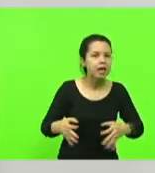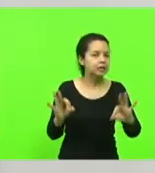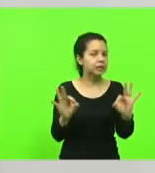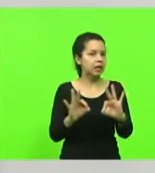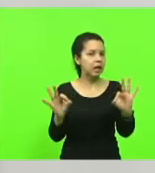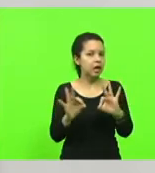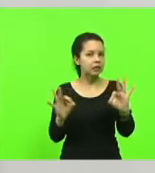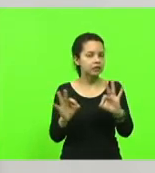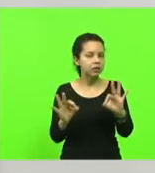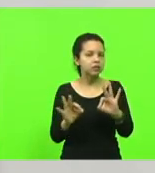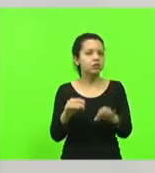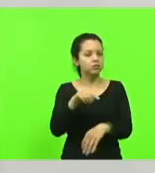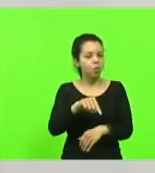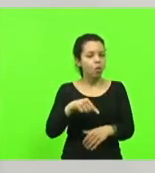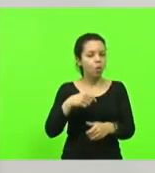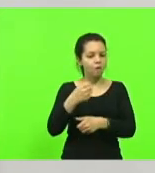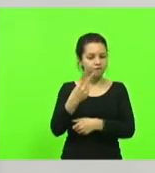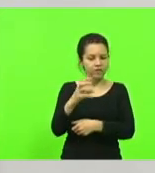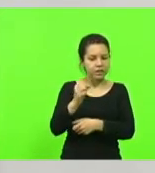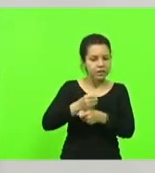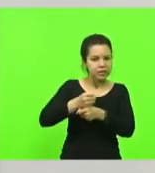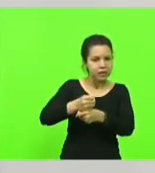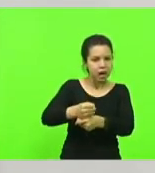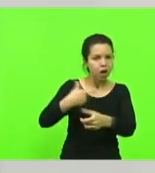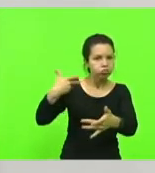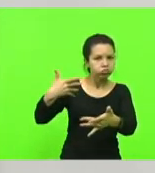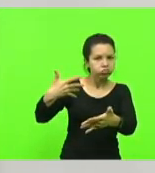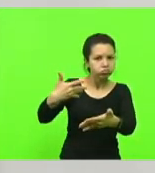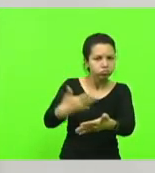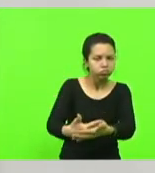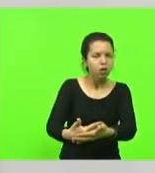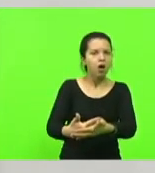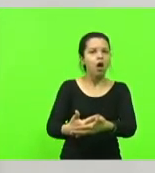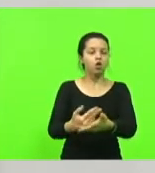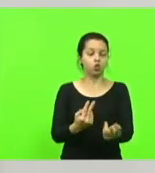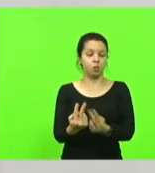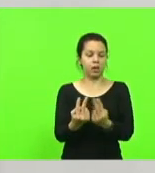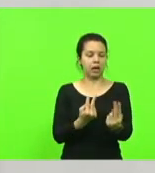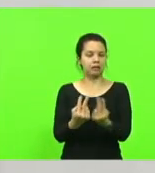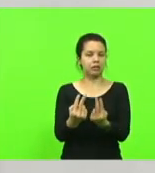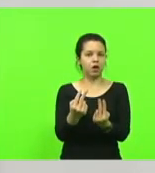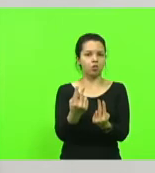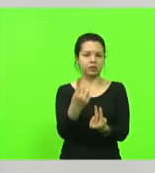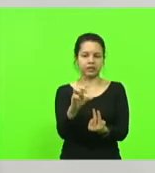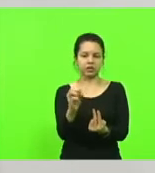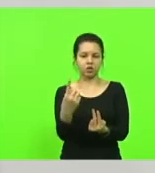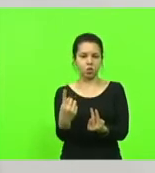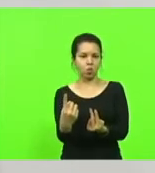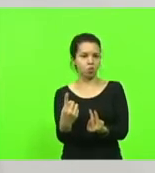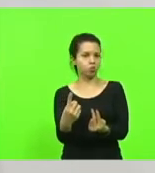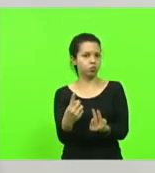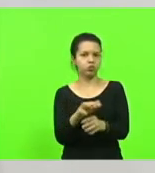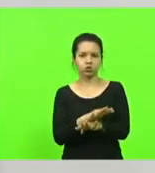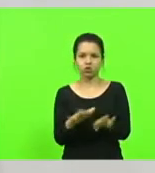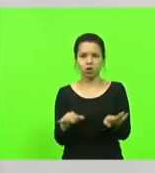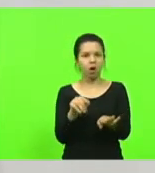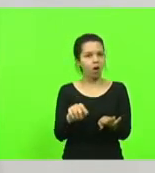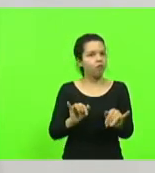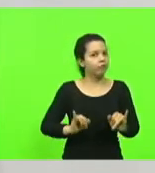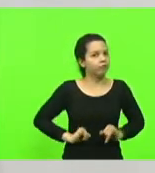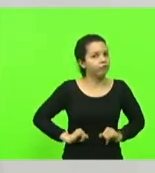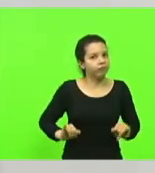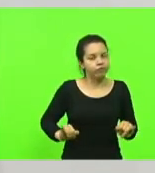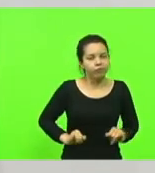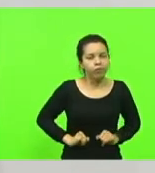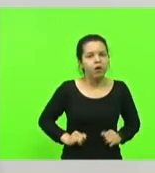nós tivemos nesses últimos 20 anos foi só a duplicação da 101, que foi um martírio, né, que hoje